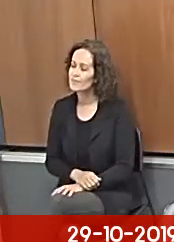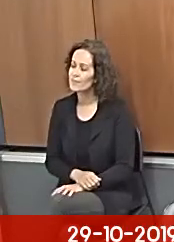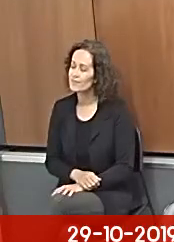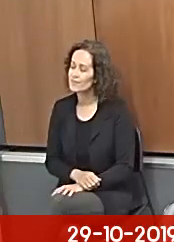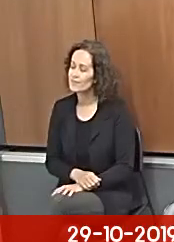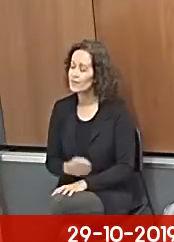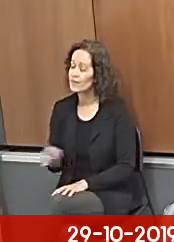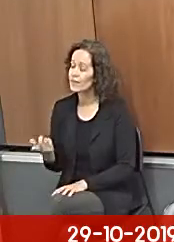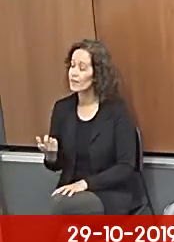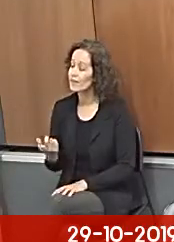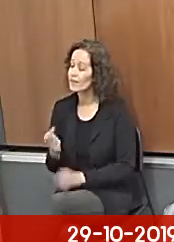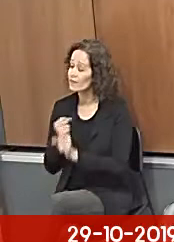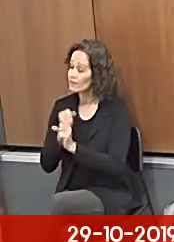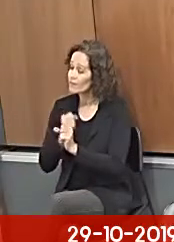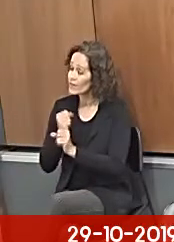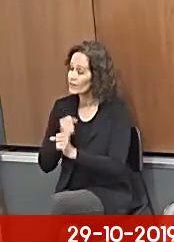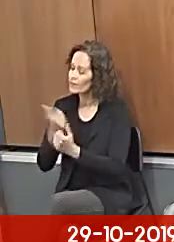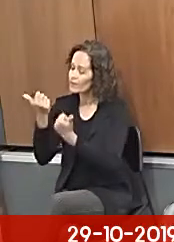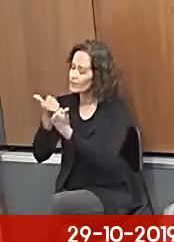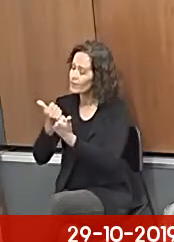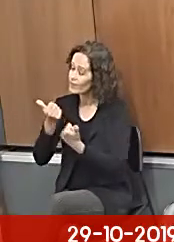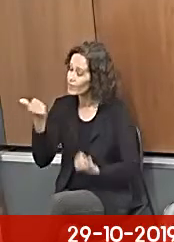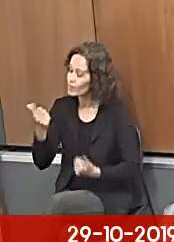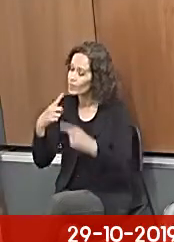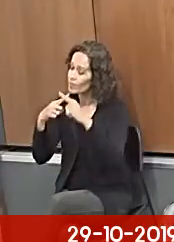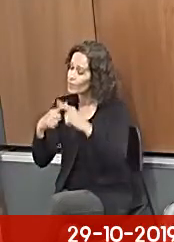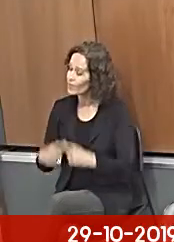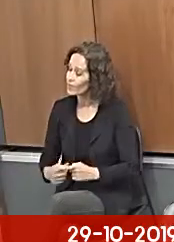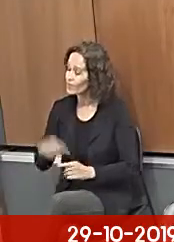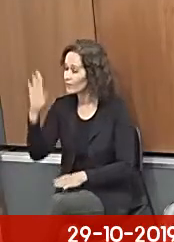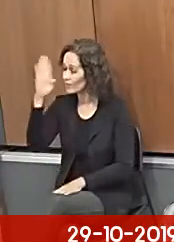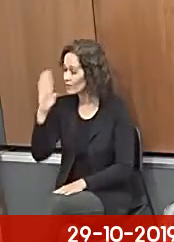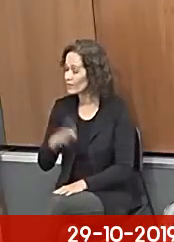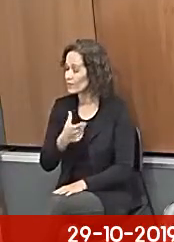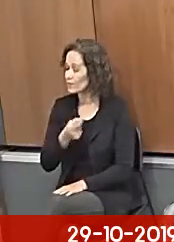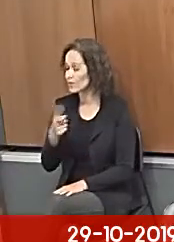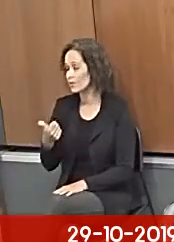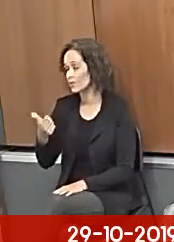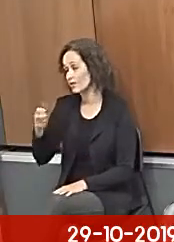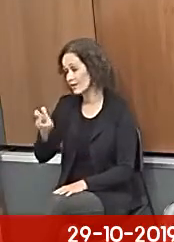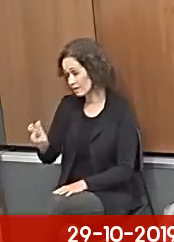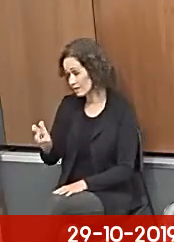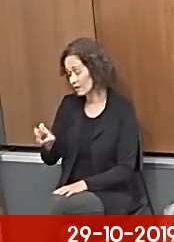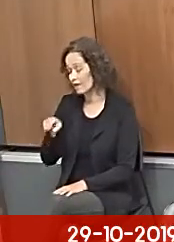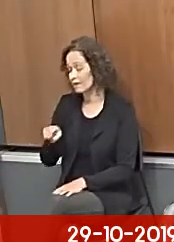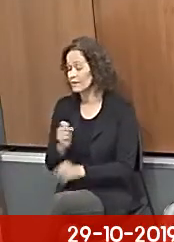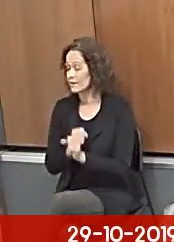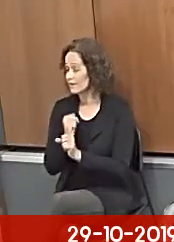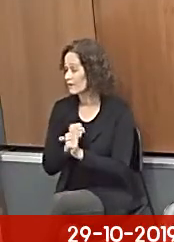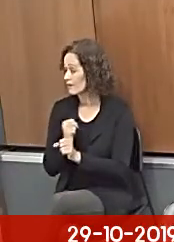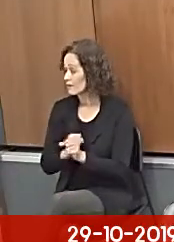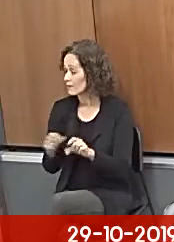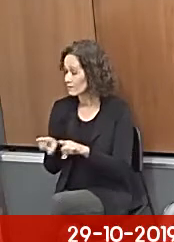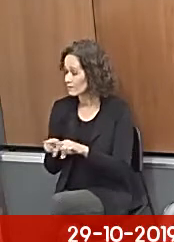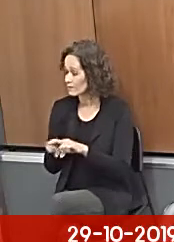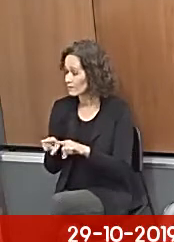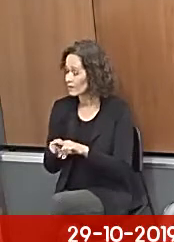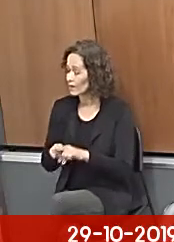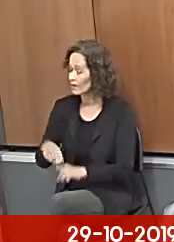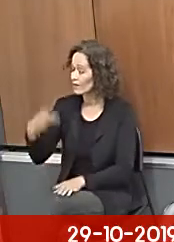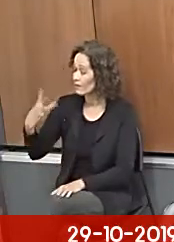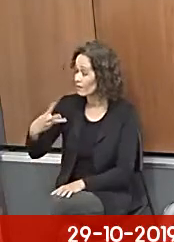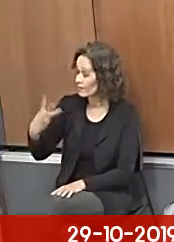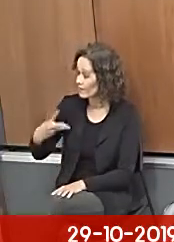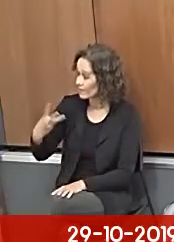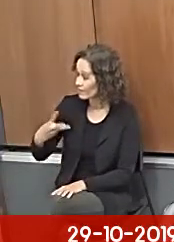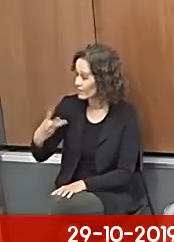Nesse ano, a gente foi vice-campeão do Campeonato Brasileiro 2015. Nesse ano, a gente foi terceiro